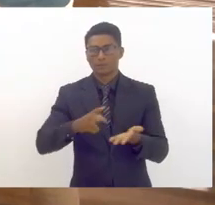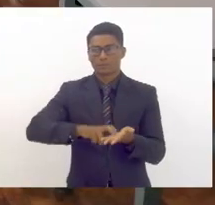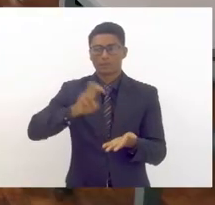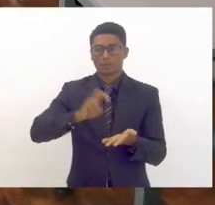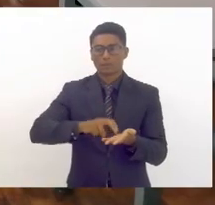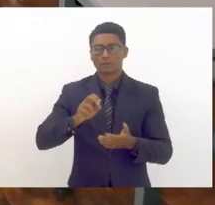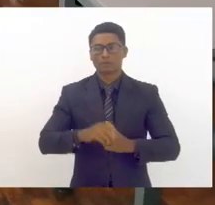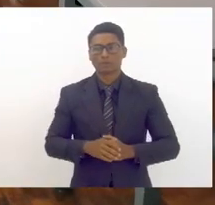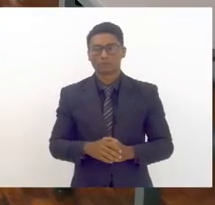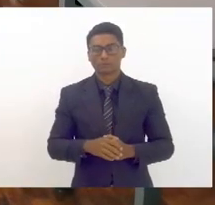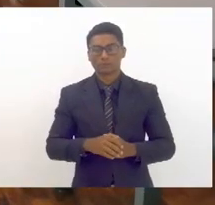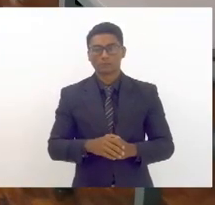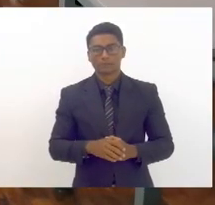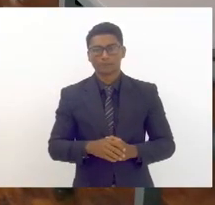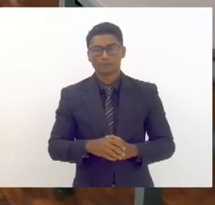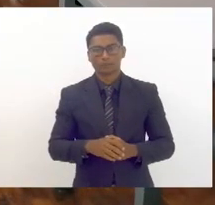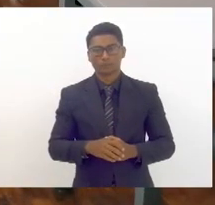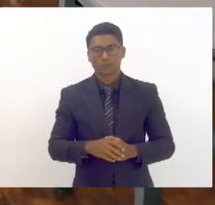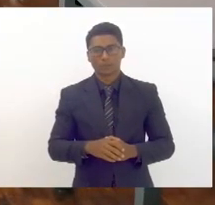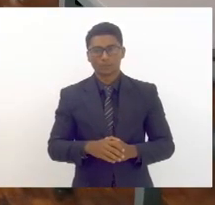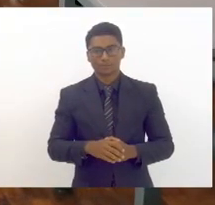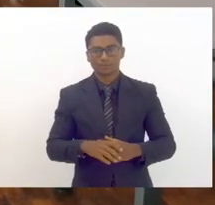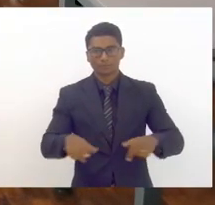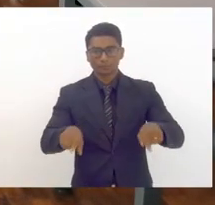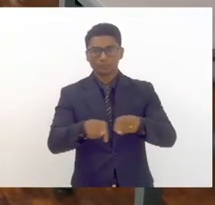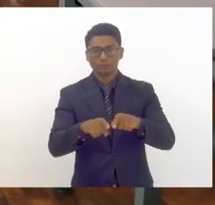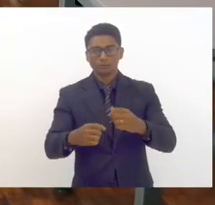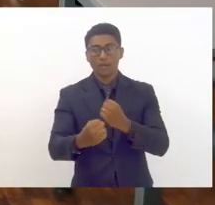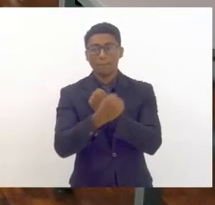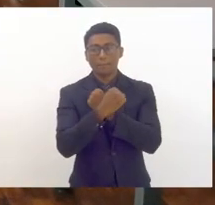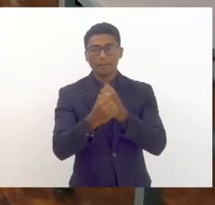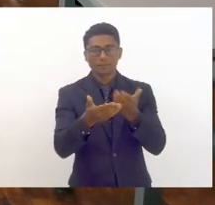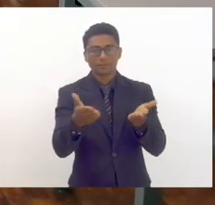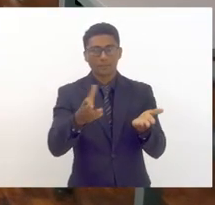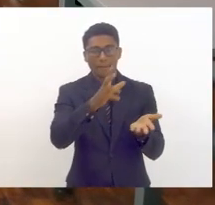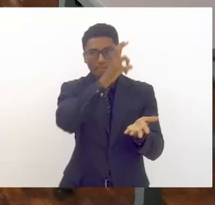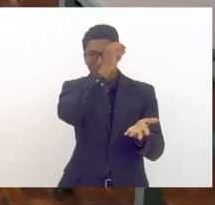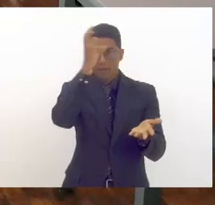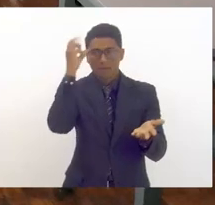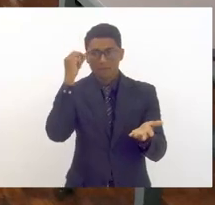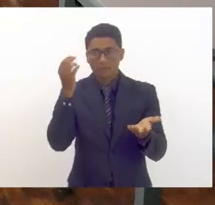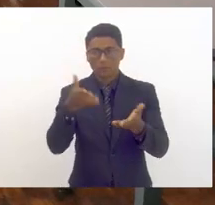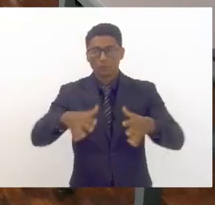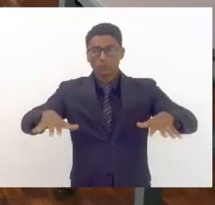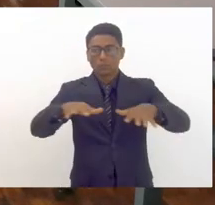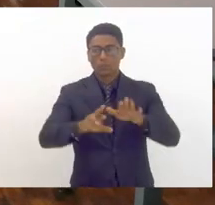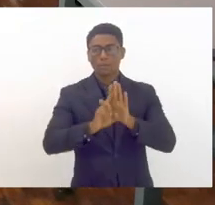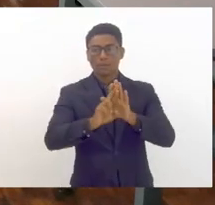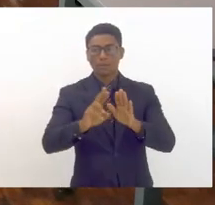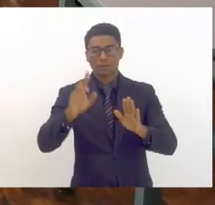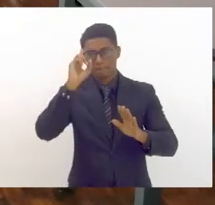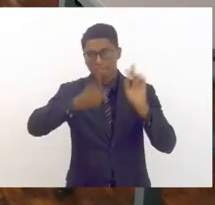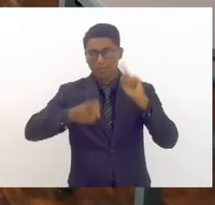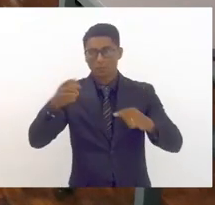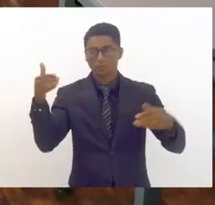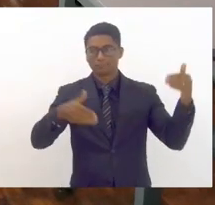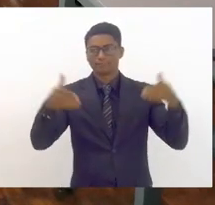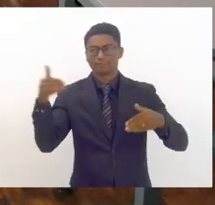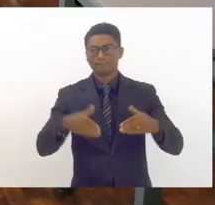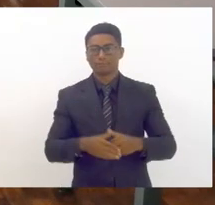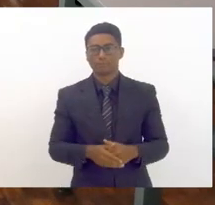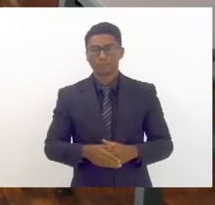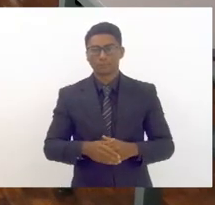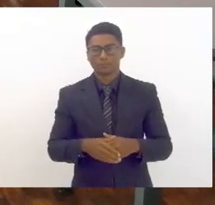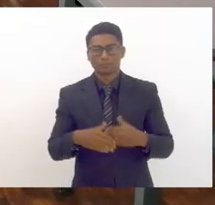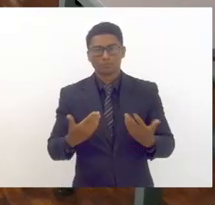é, agradecer e mandar um abraço a todos os prefeitos que mandaram seus representantes. E, não